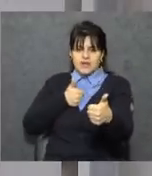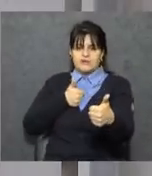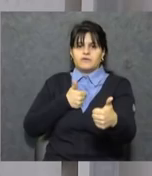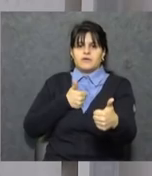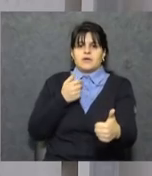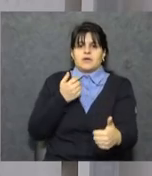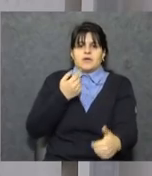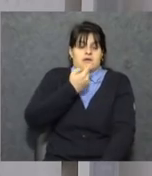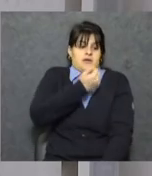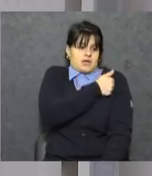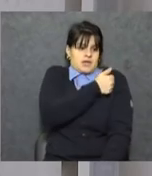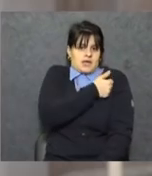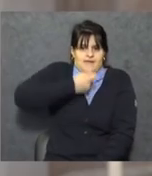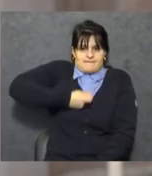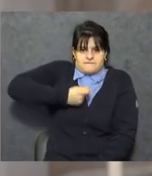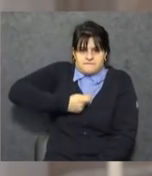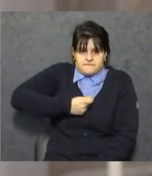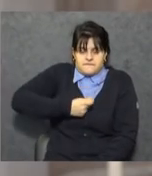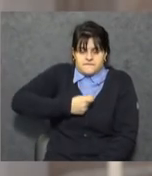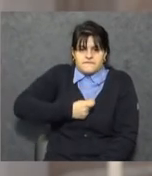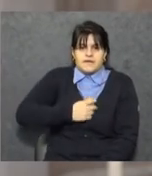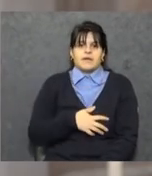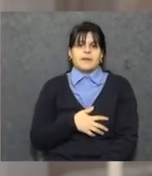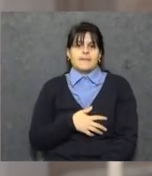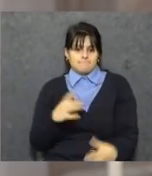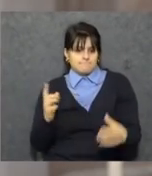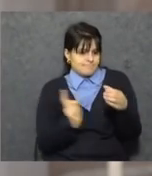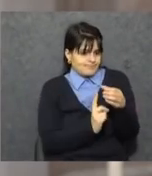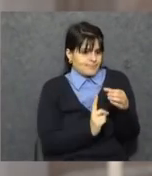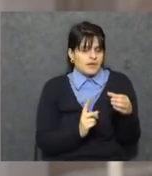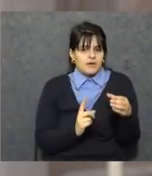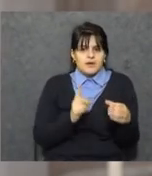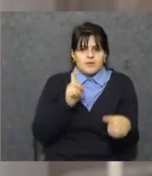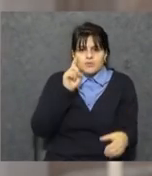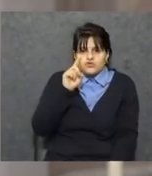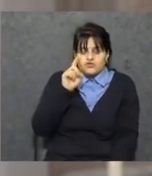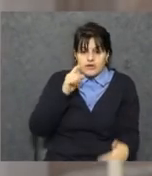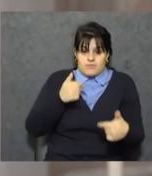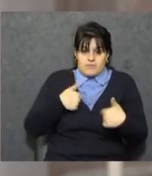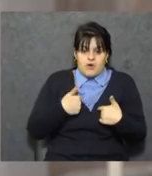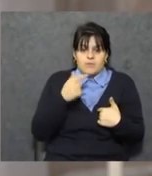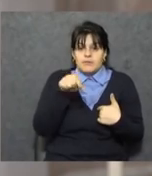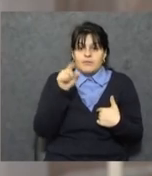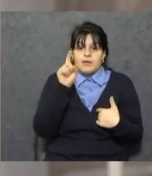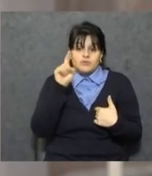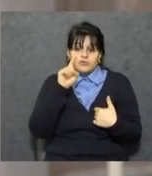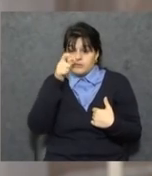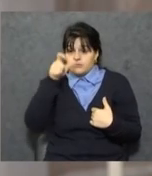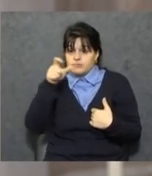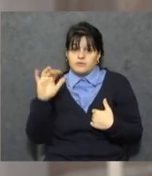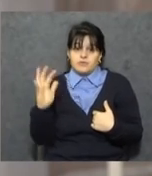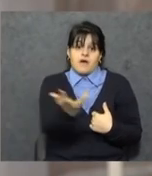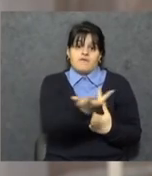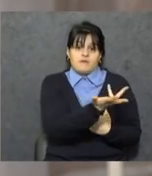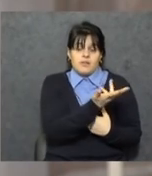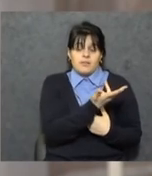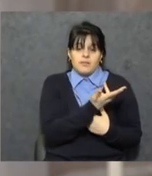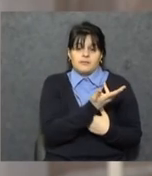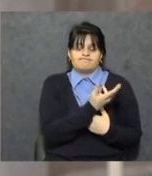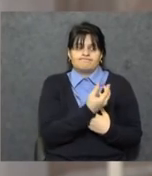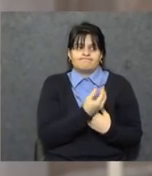a afastarmo-nos, para nos protegermos e para protegermos aqueles que nos cercam. E apesar